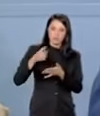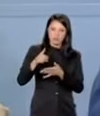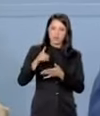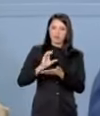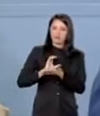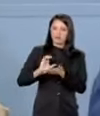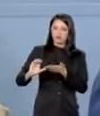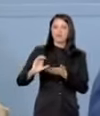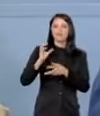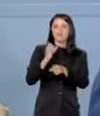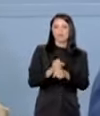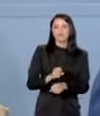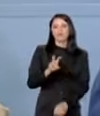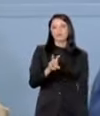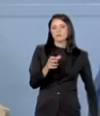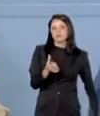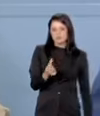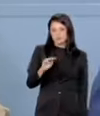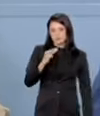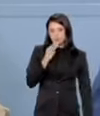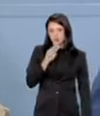do Sul, valor de